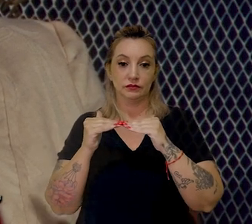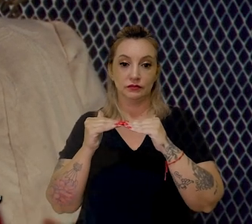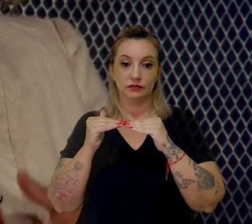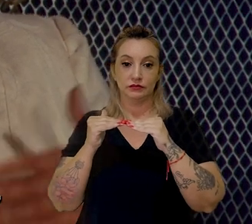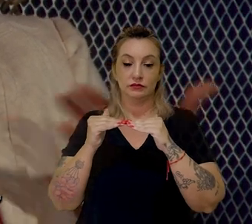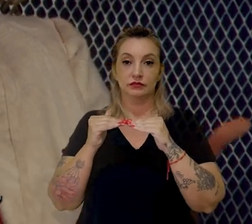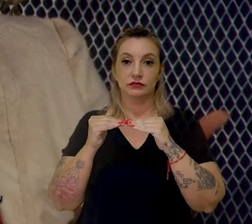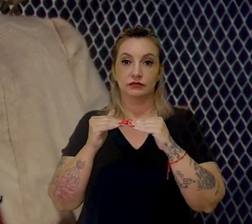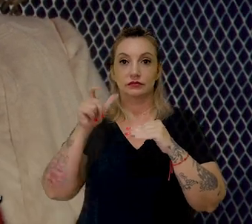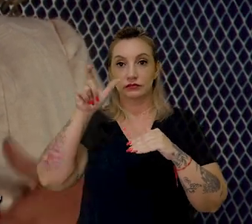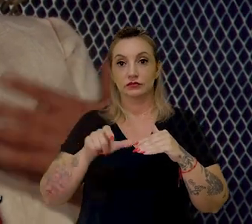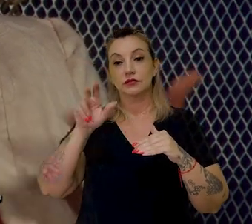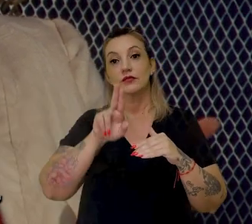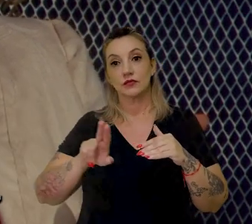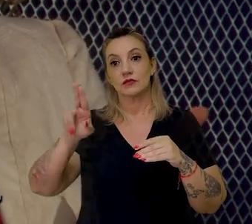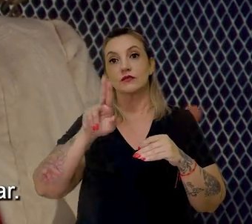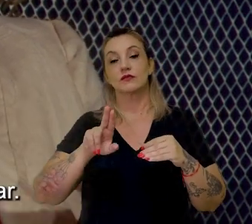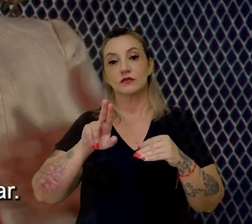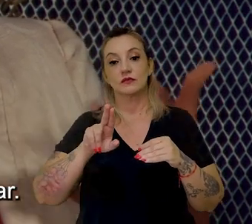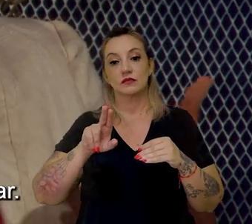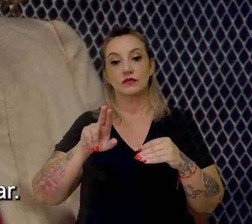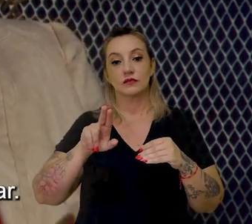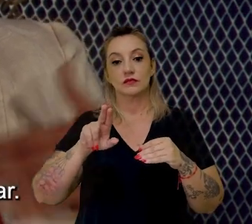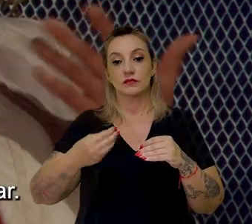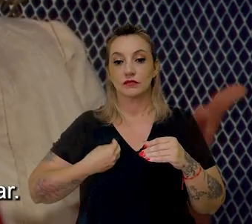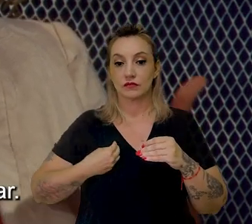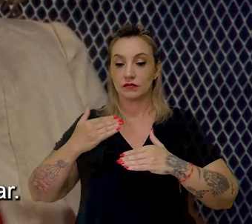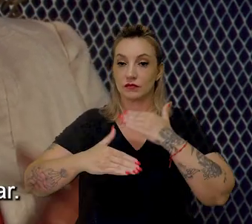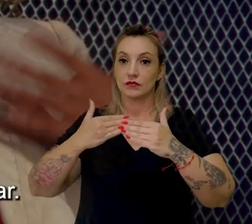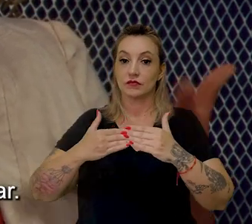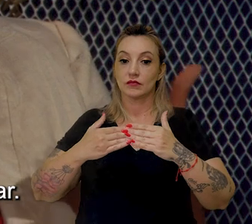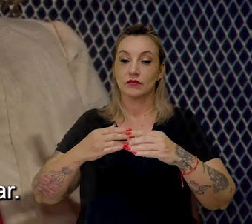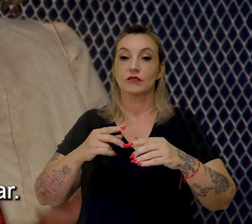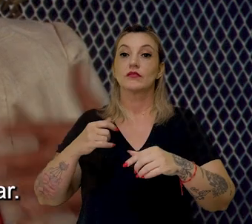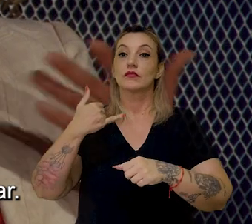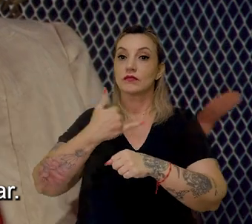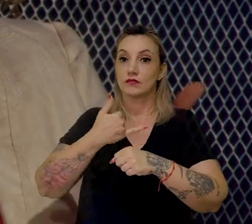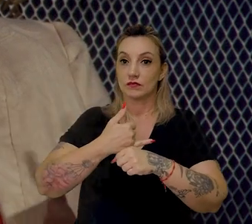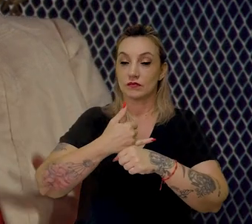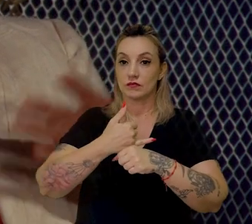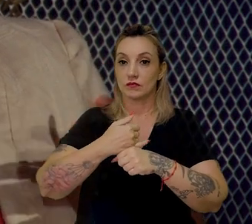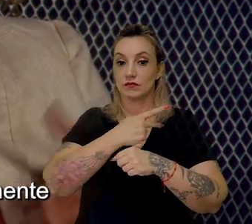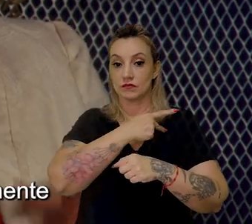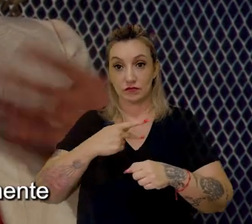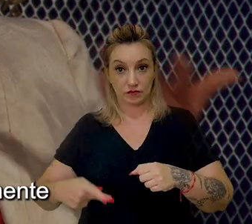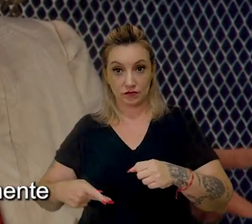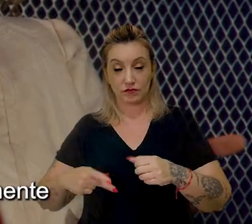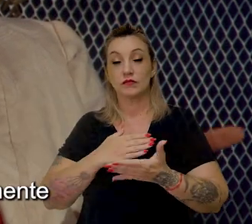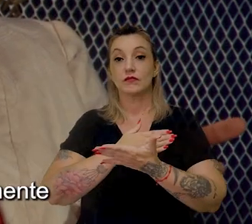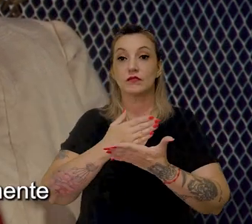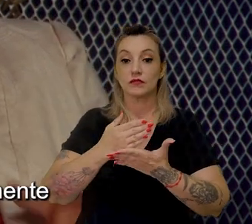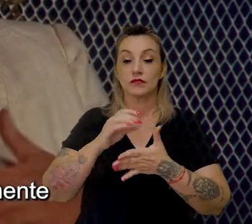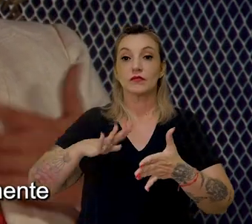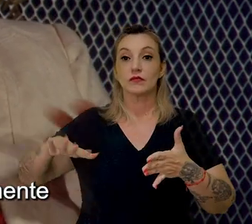pessoas serem usufruírem estarem reproduzir produzir e governar na e a partir